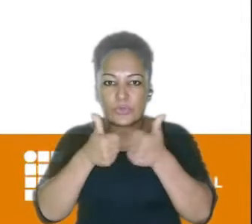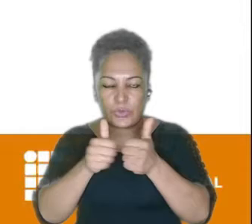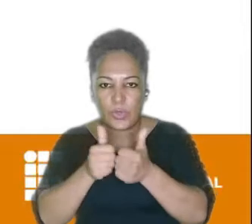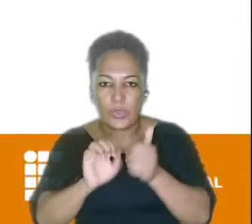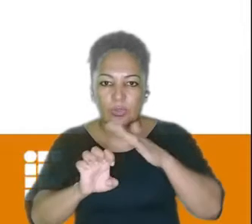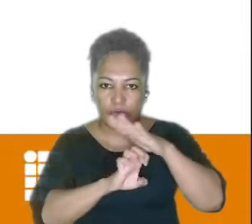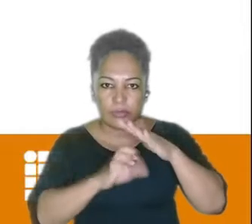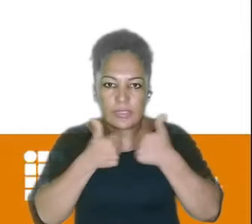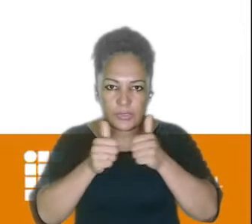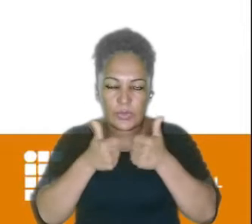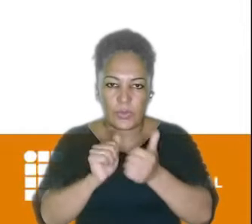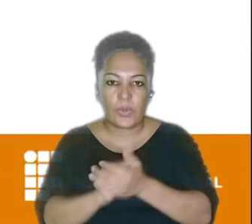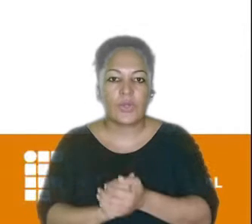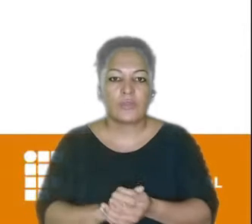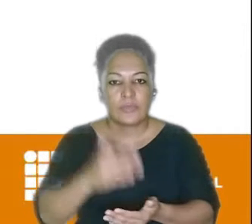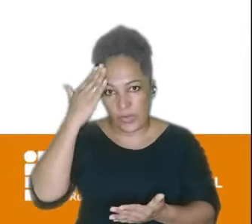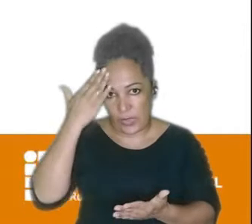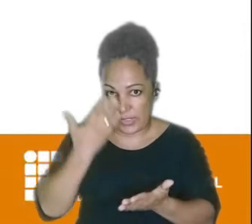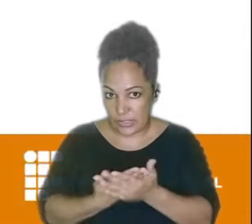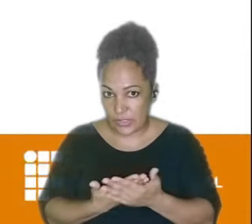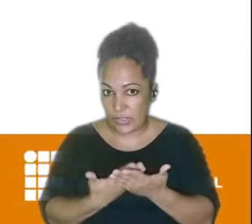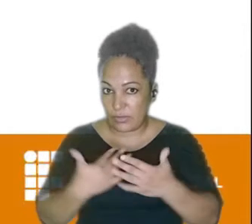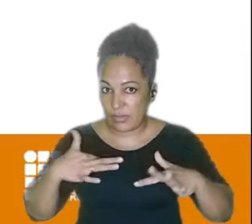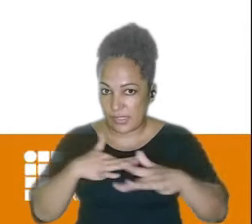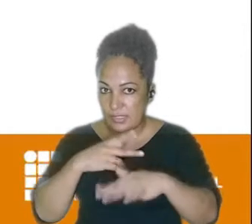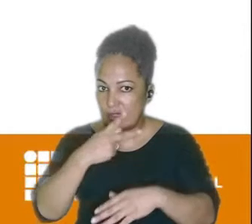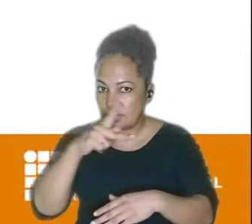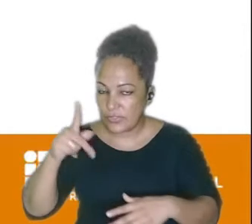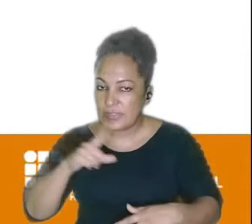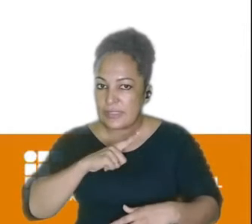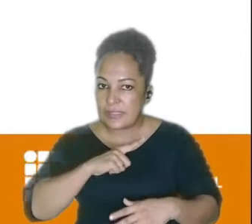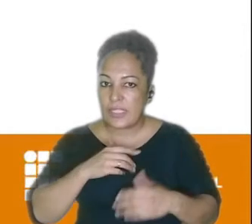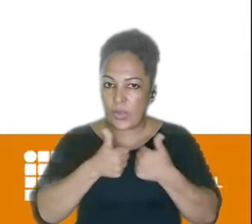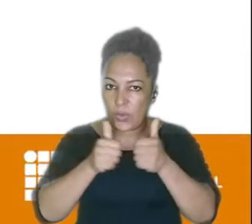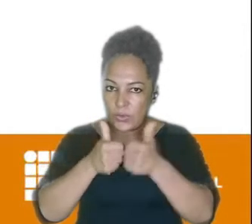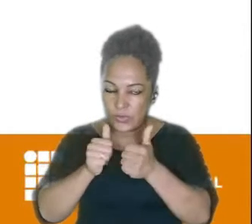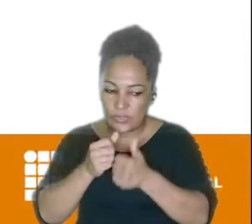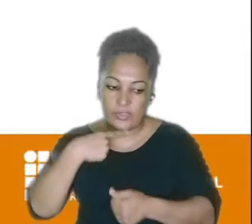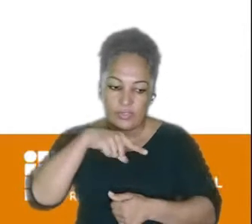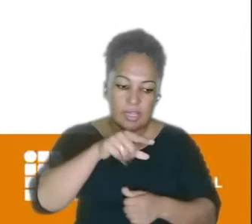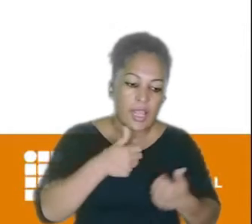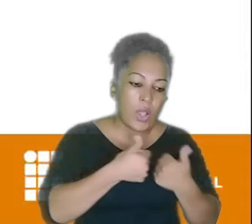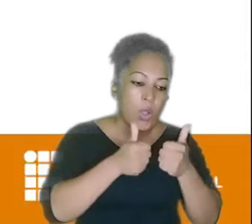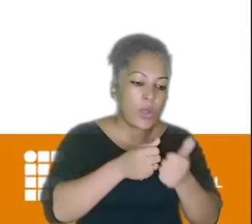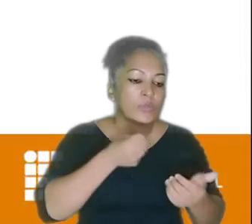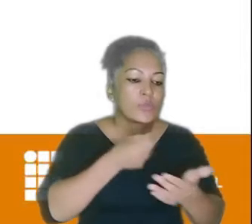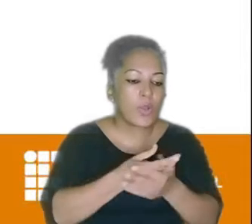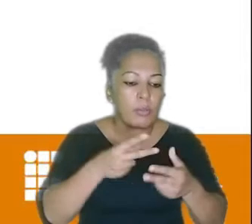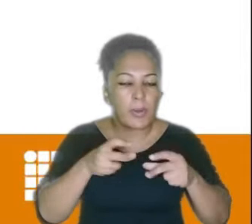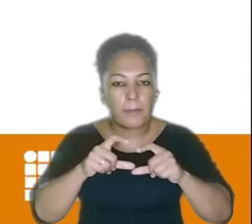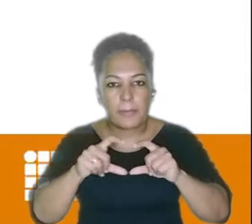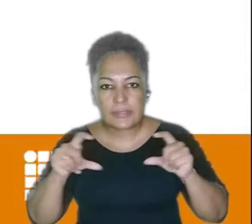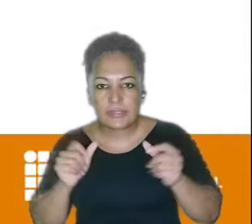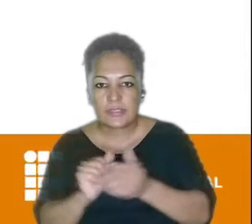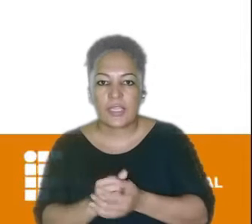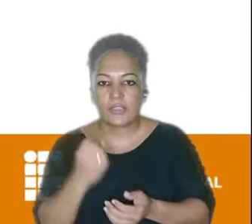forte, né? Mas eu tenho certeza que na cidade de vocês aí tem uma rodoviária, onde você pega ônibus. Então, essa análise